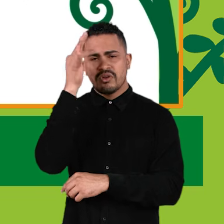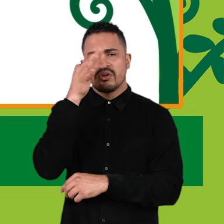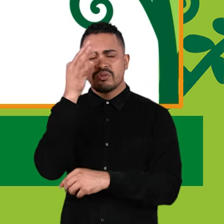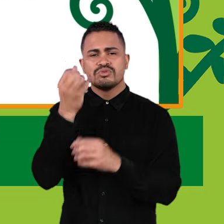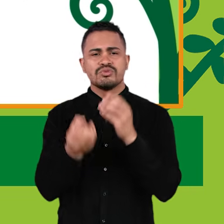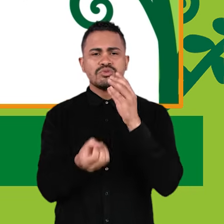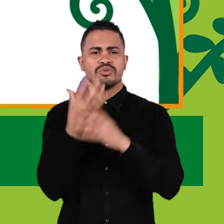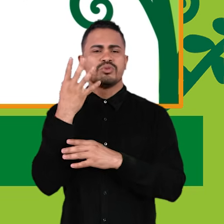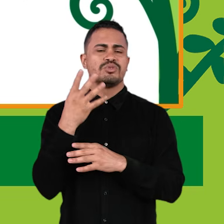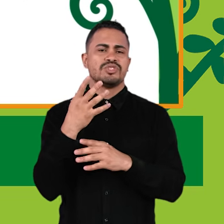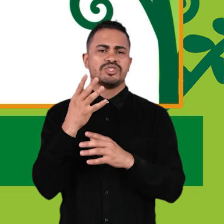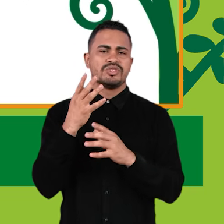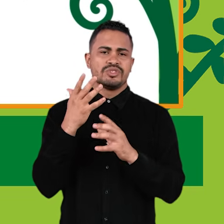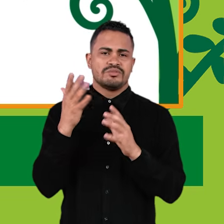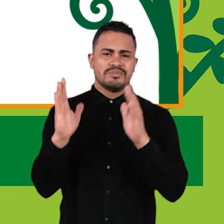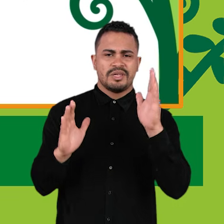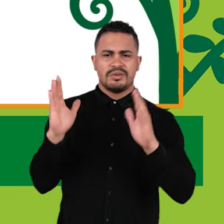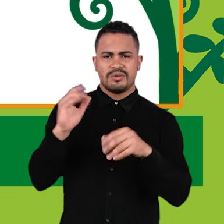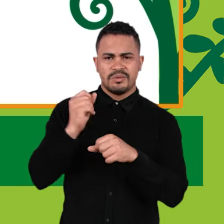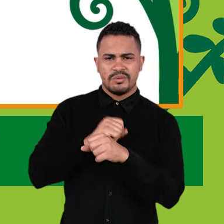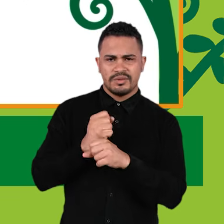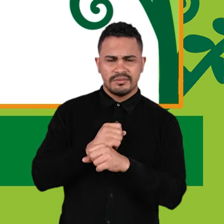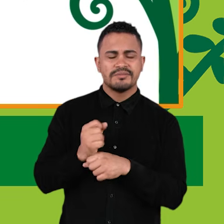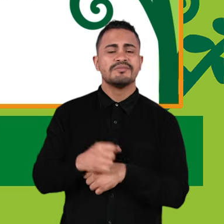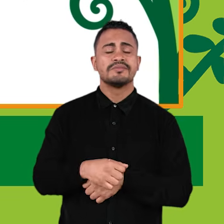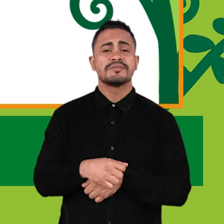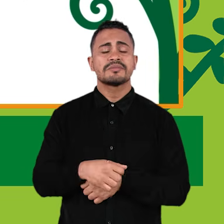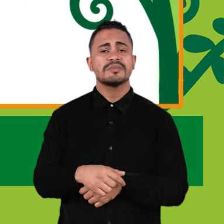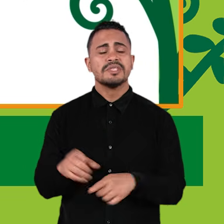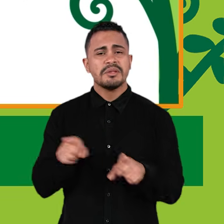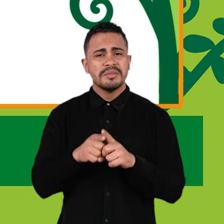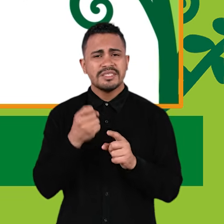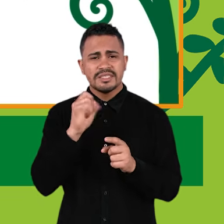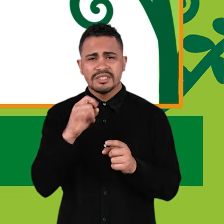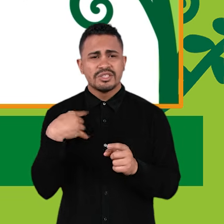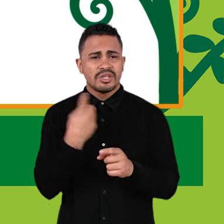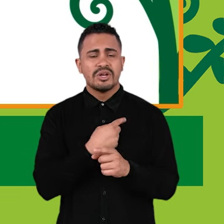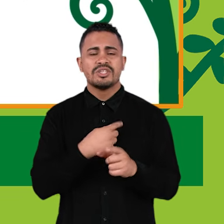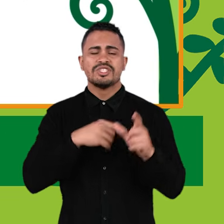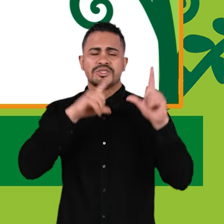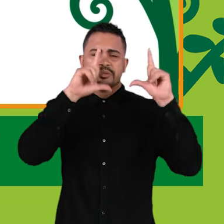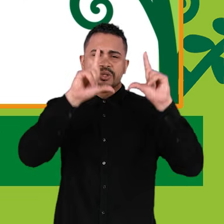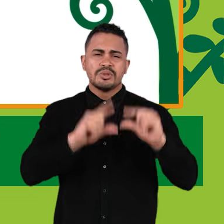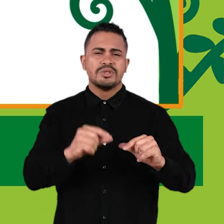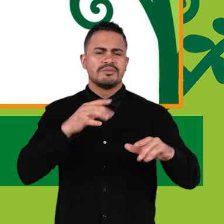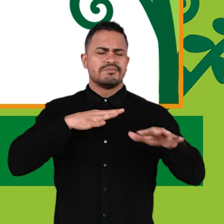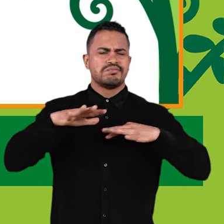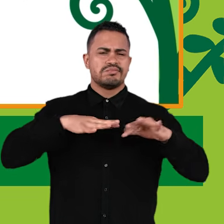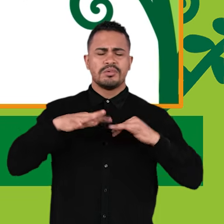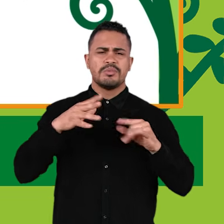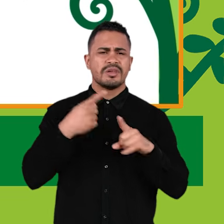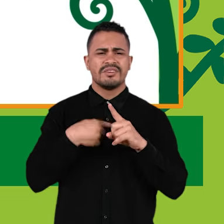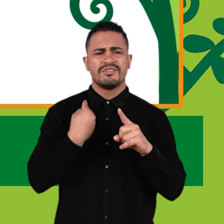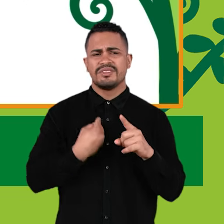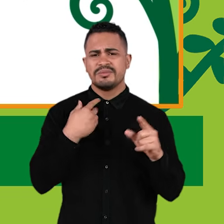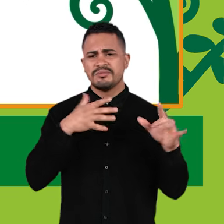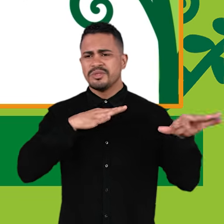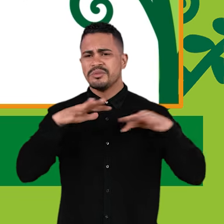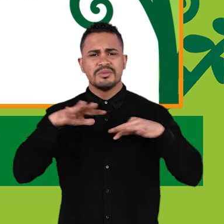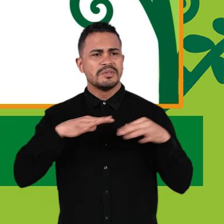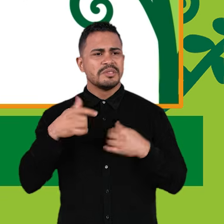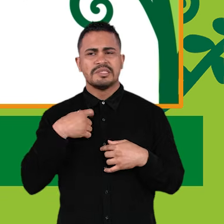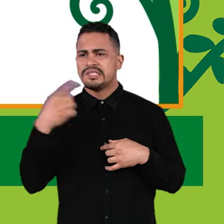florando na primavera. Então tudo isso, né? Se a gente parar, se a gente desacelerar, nossa vida é realmente muito